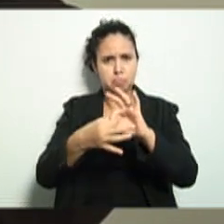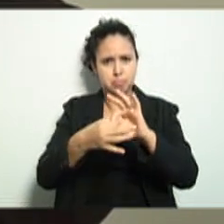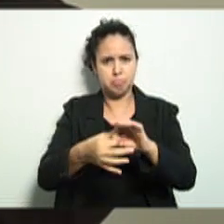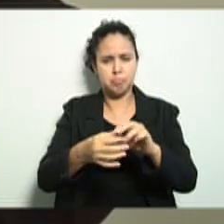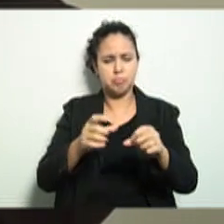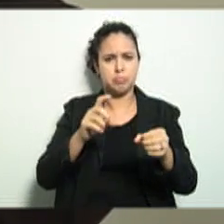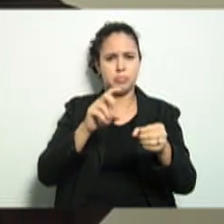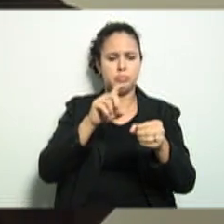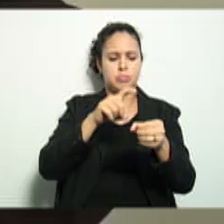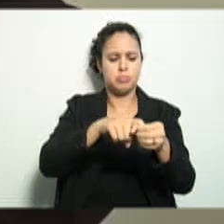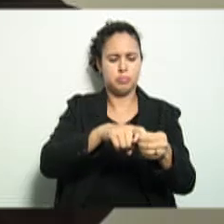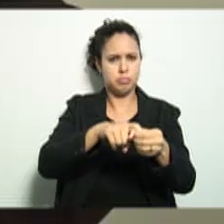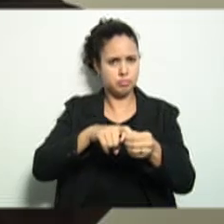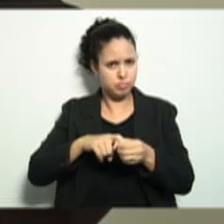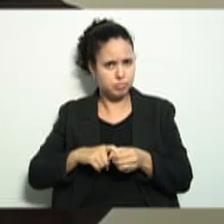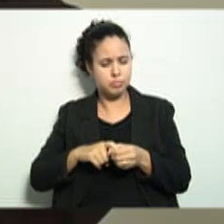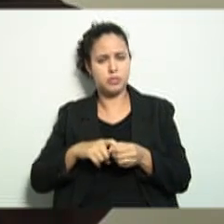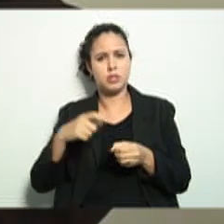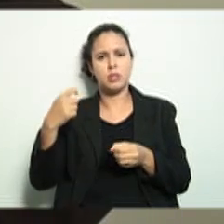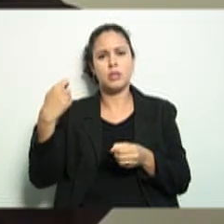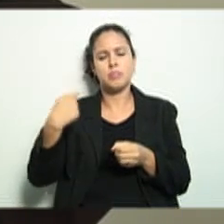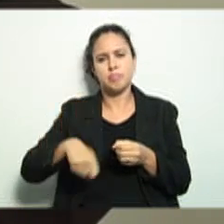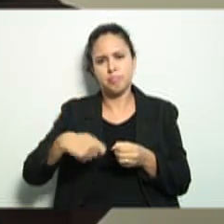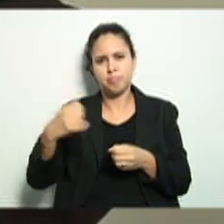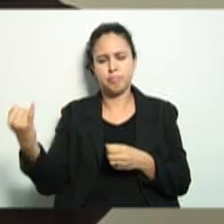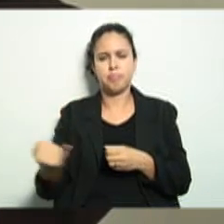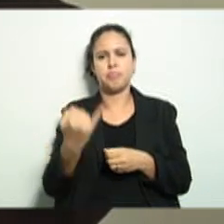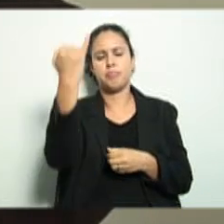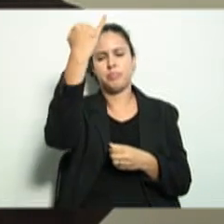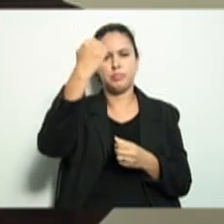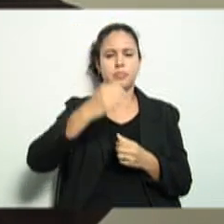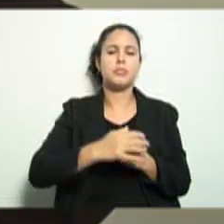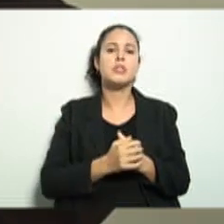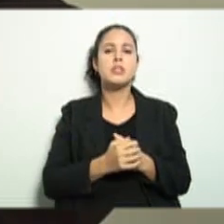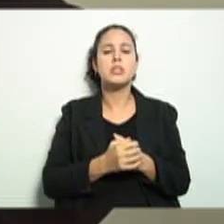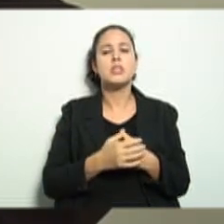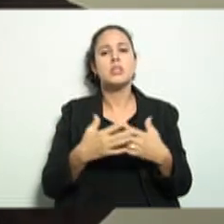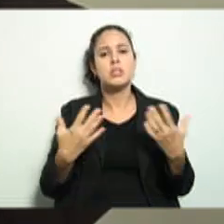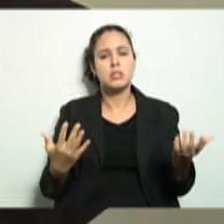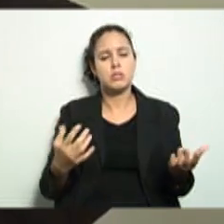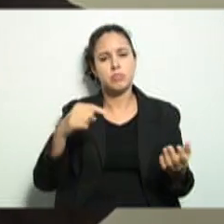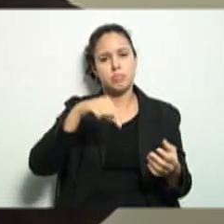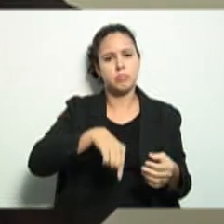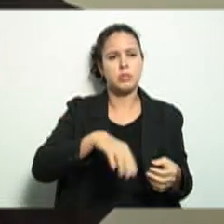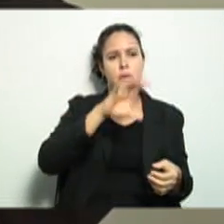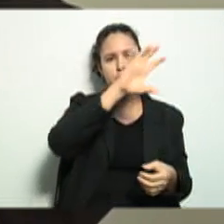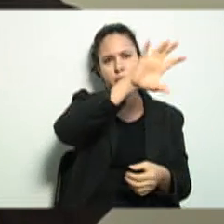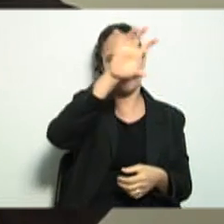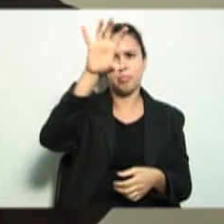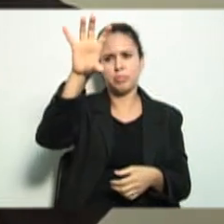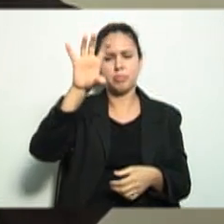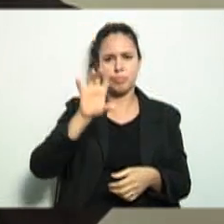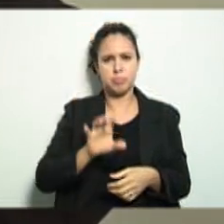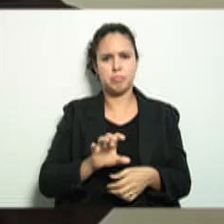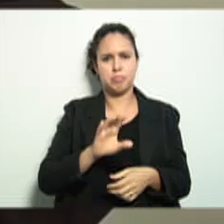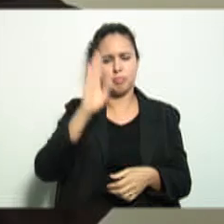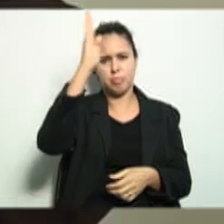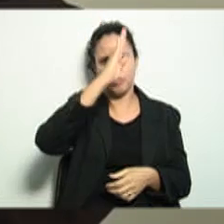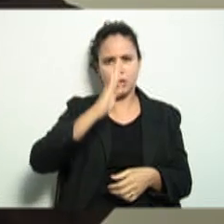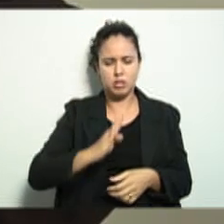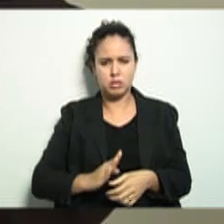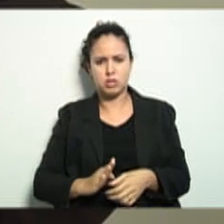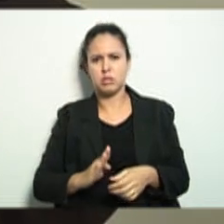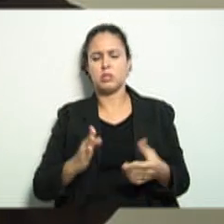parceria precisa acontecer para que os limites, digamos assim, geográficos sejam suplantados por meio de busca de